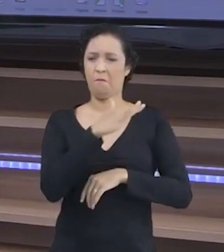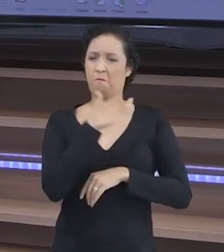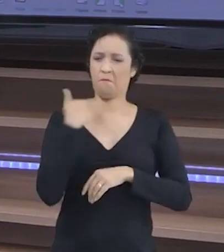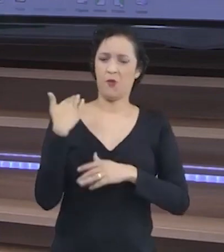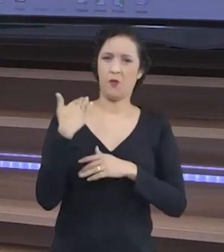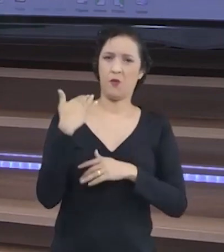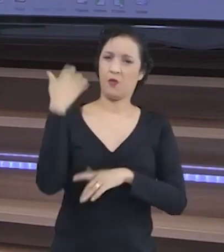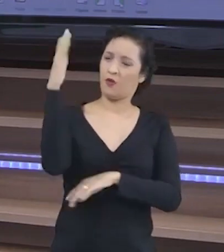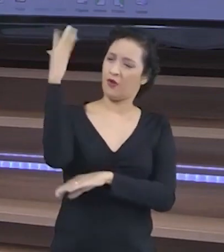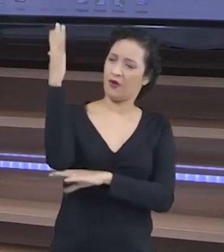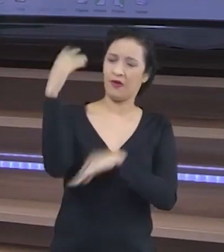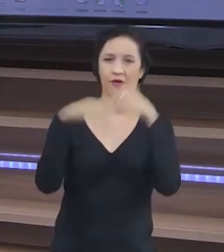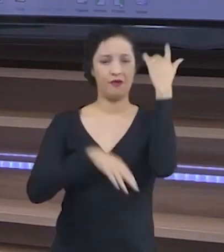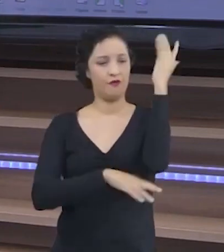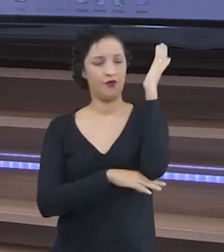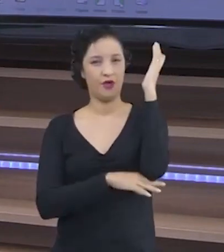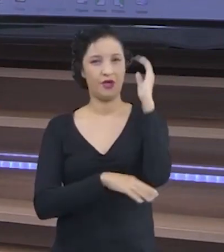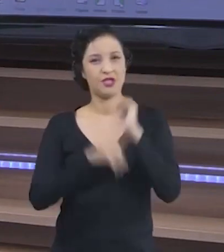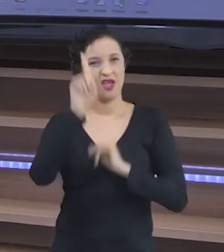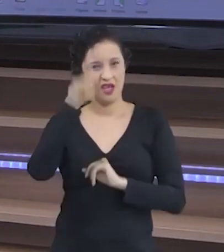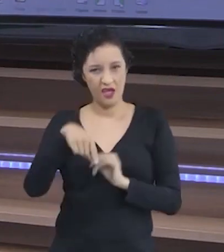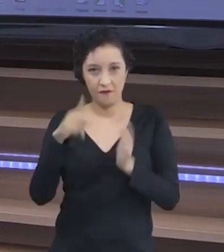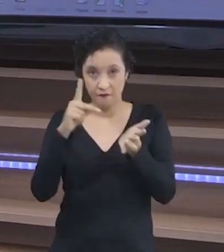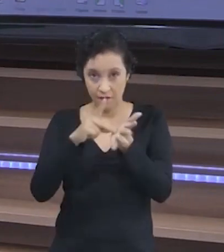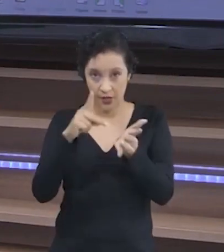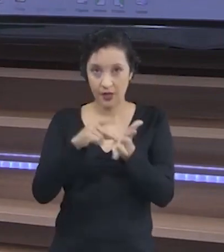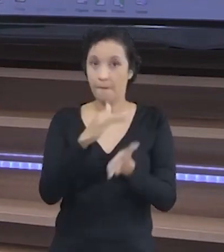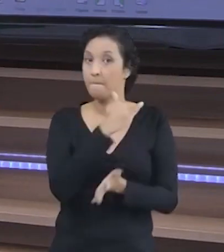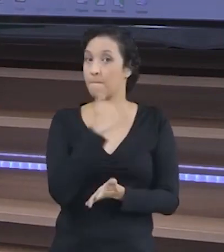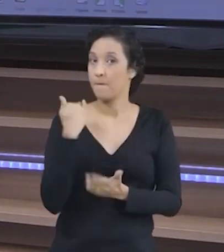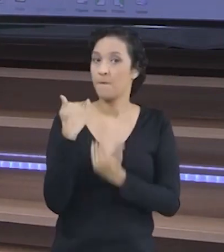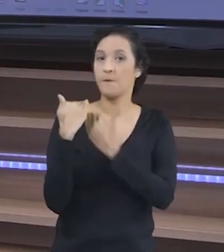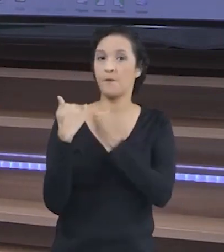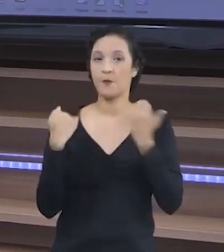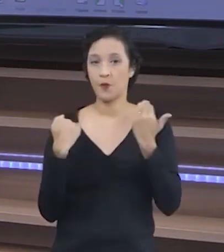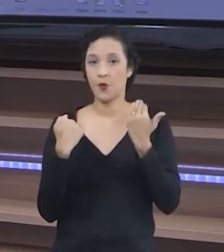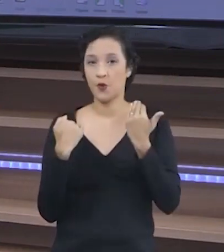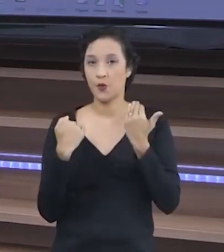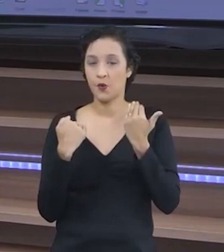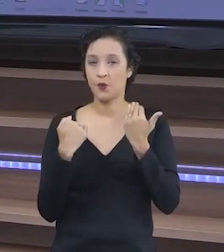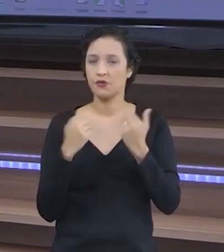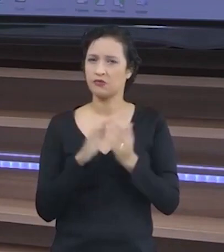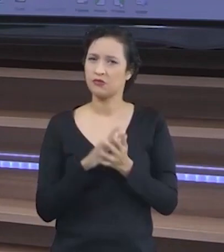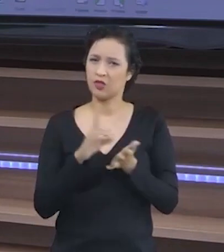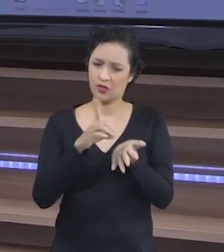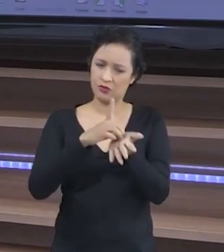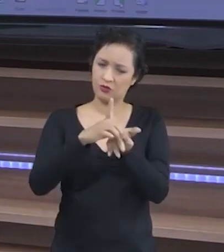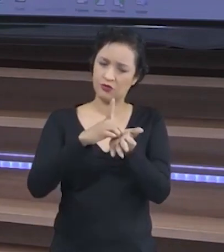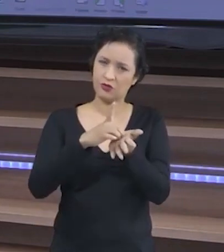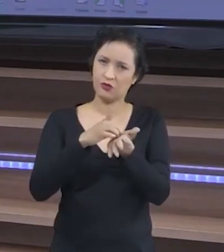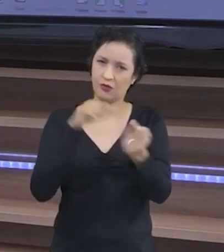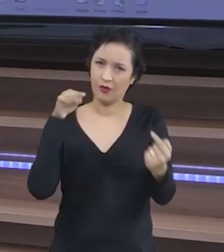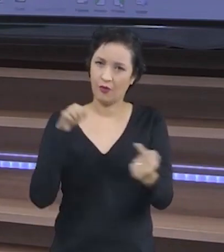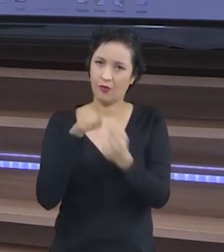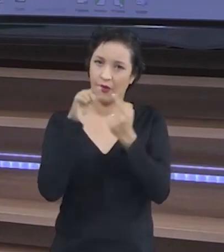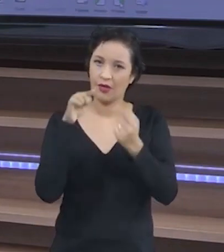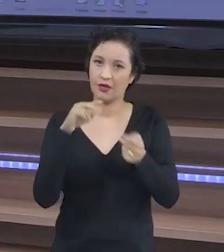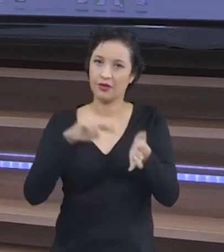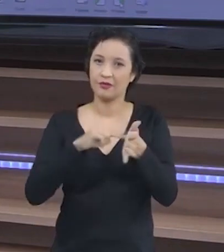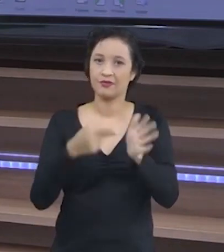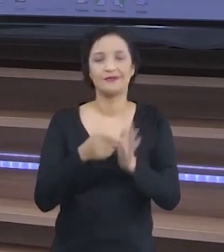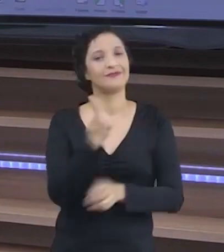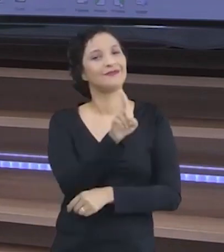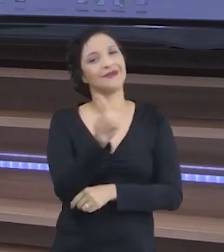Está explicativo? Está com uma linguagem dicionarizada para vocês? Sim ou não? Não.